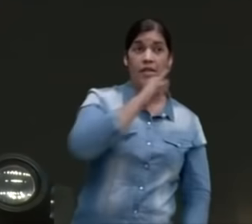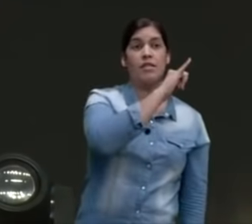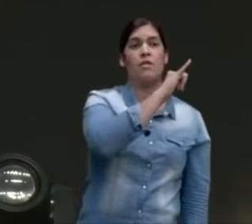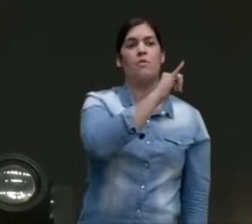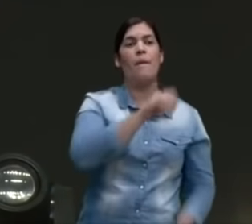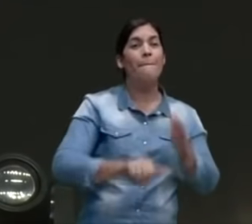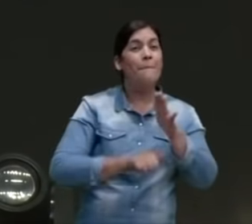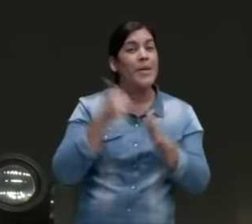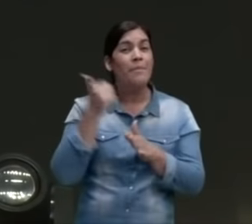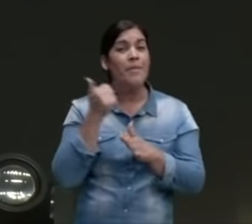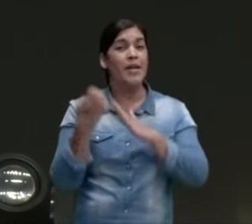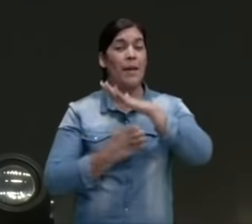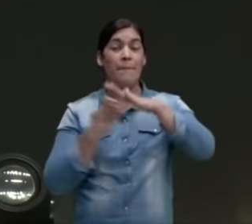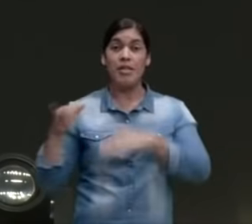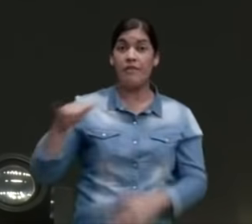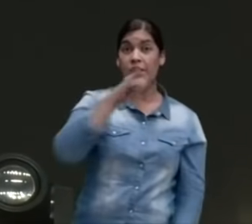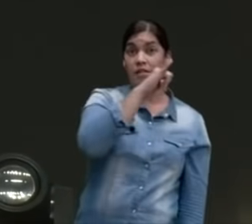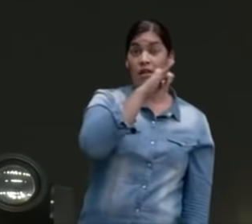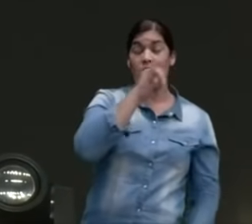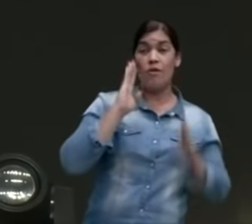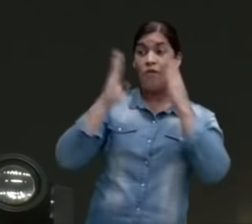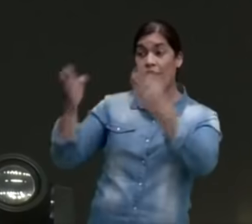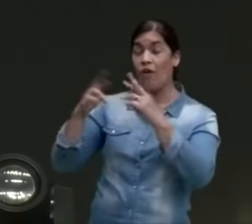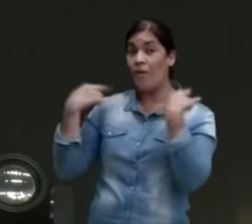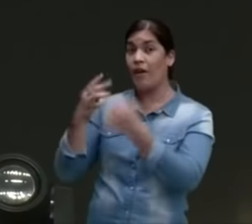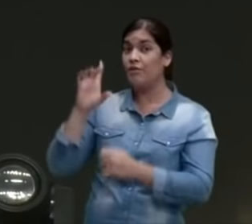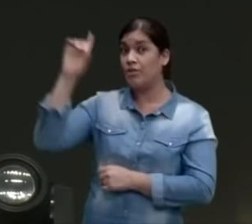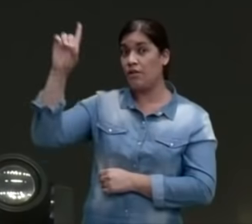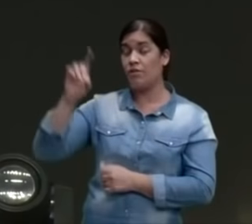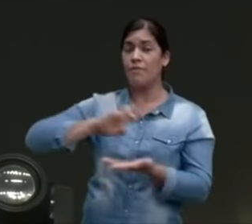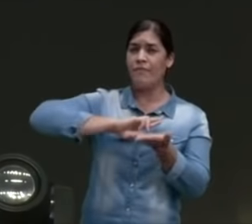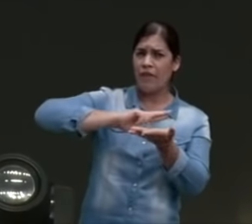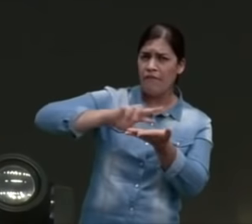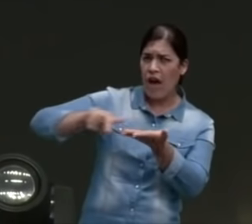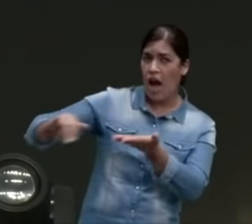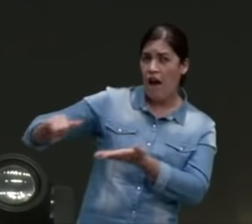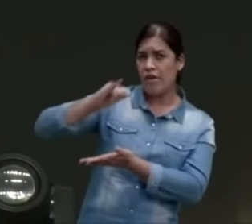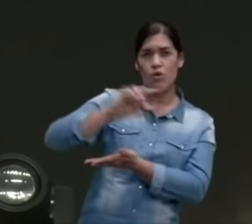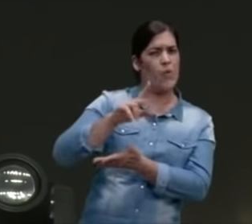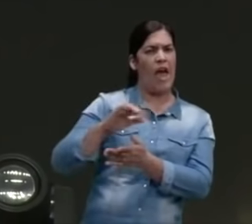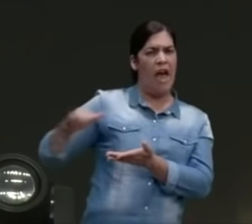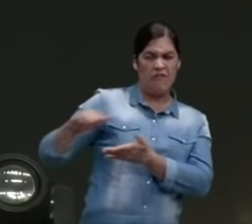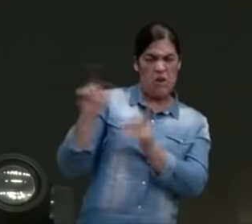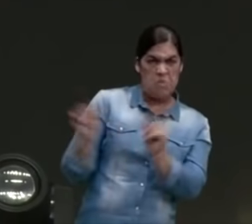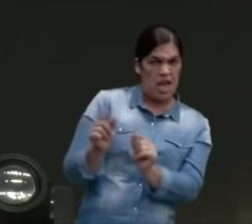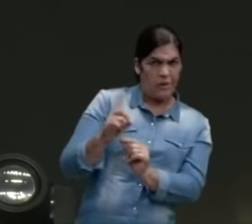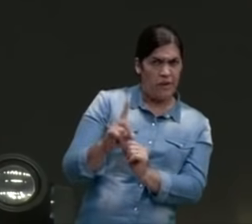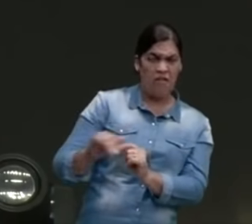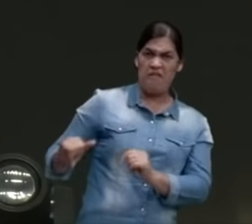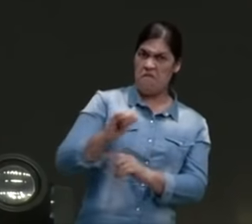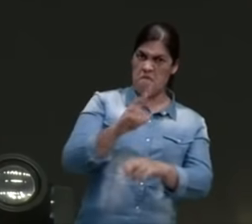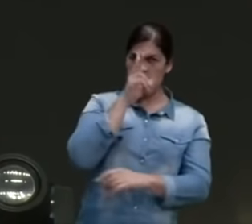aviação voltada 100% para o reino de Deus. São vários aviões, e não é aviãozinho não, teco-teco não. É avião forte,